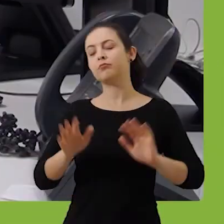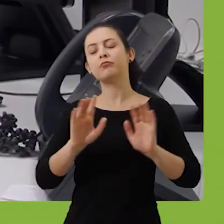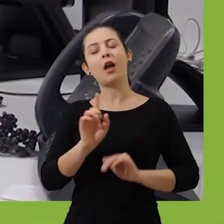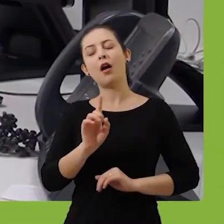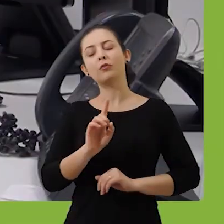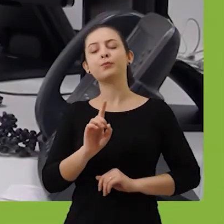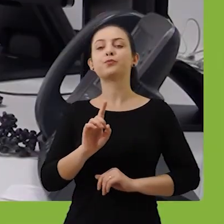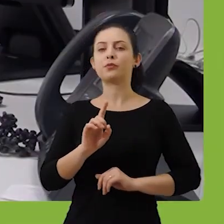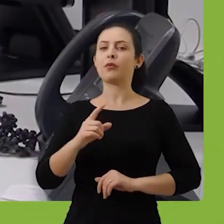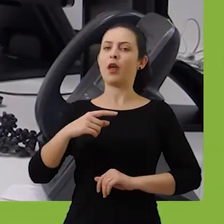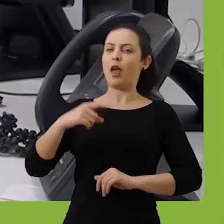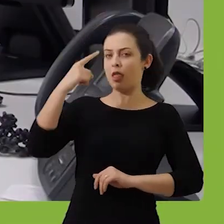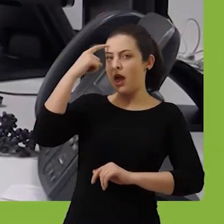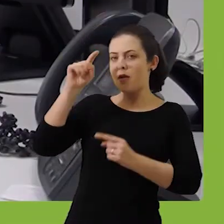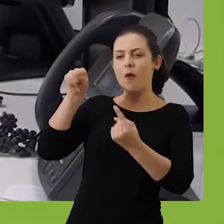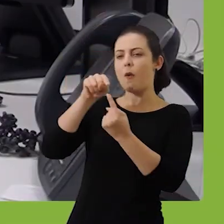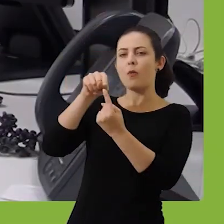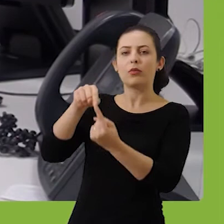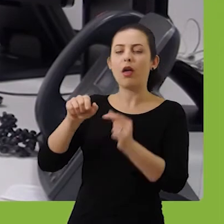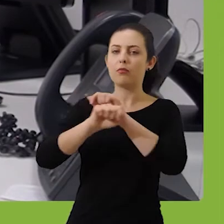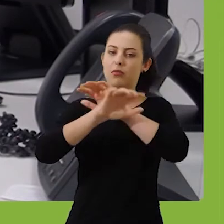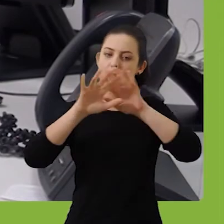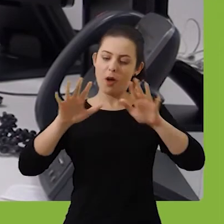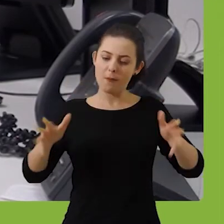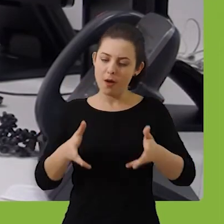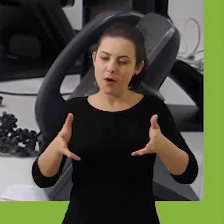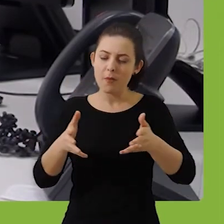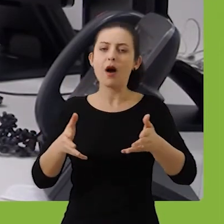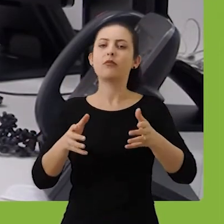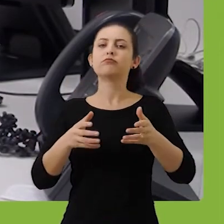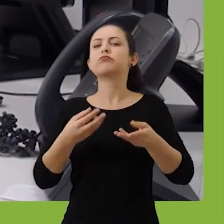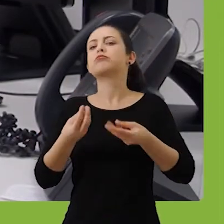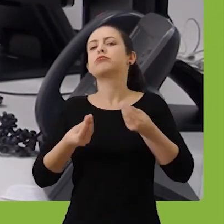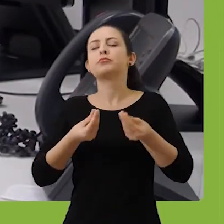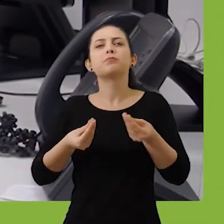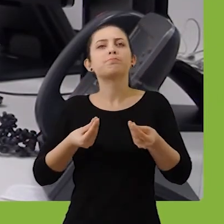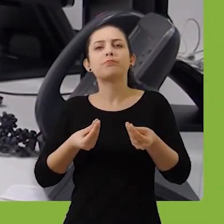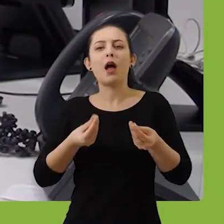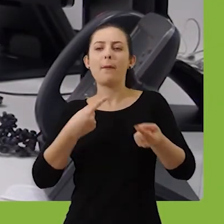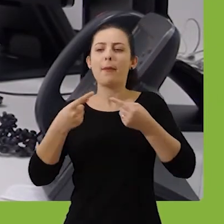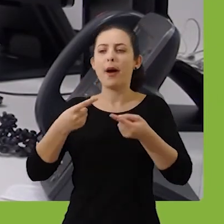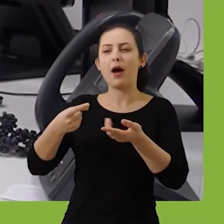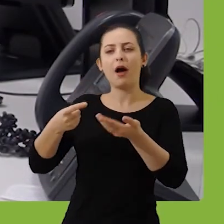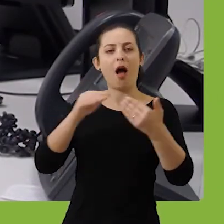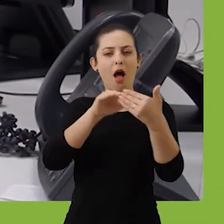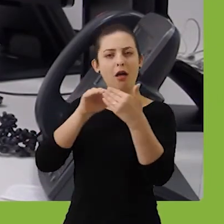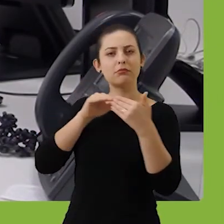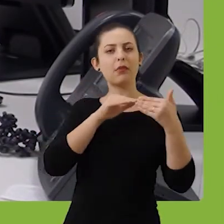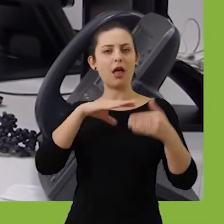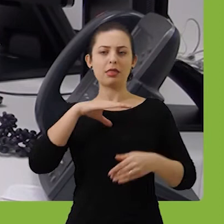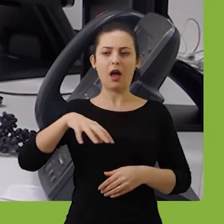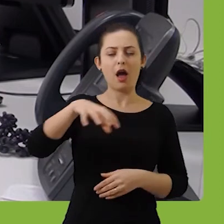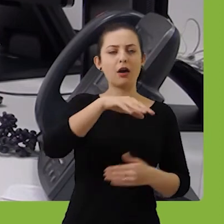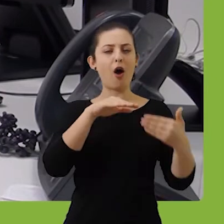Não, nós pretendemos promover a transparência de forma dialógica, em consenso com os